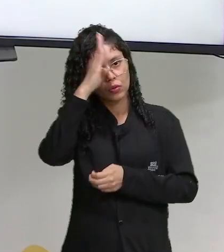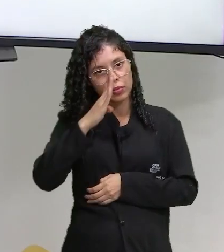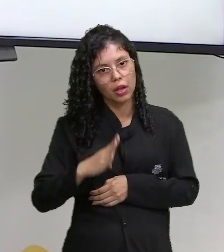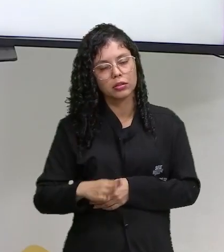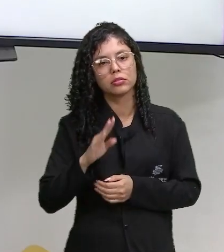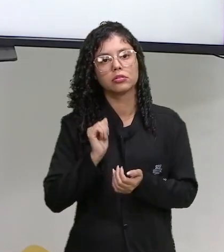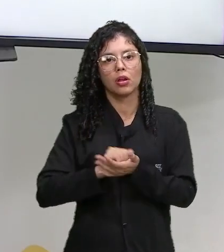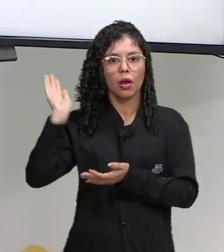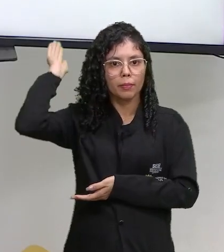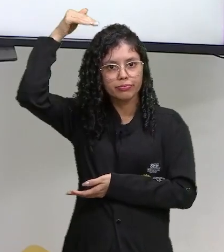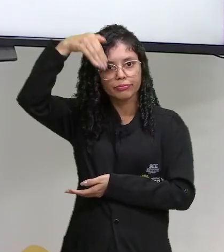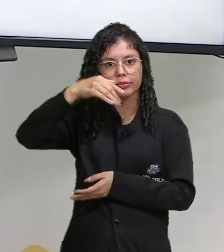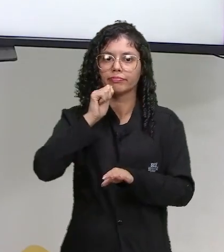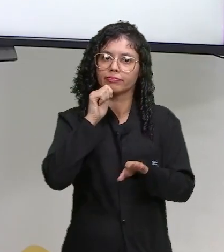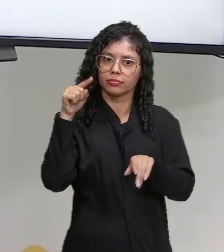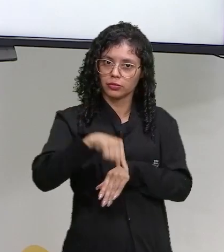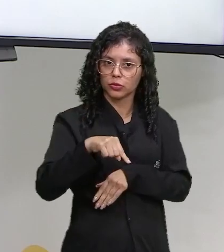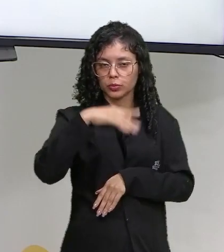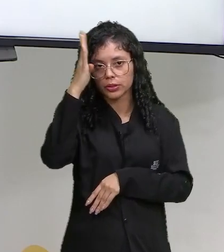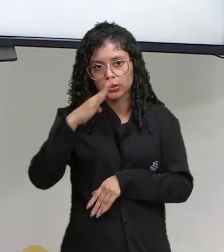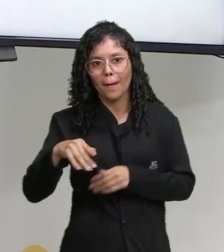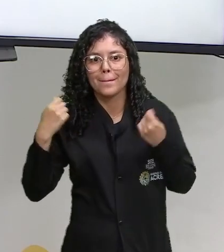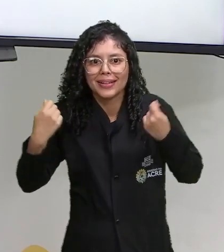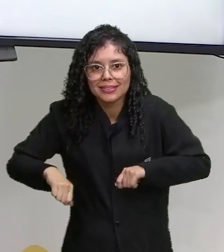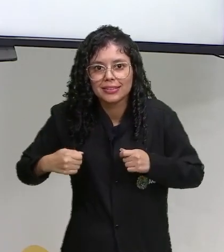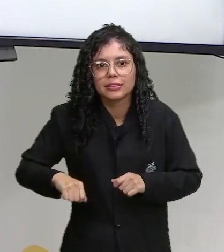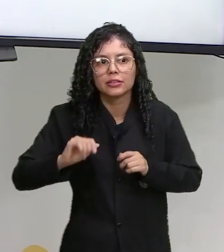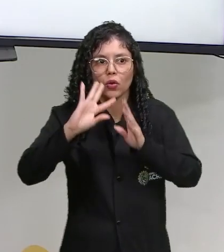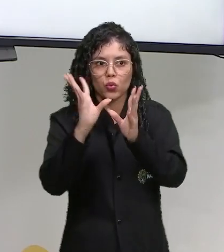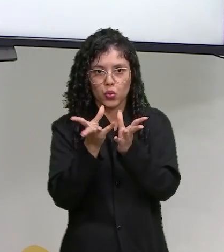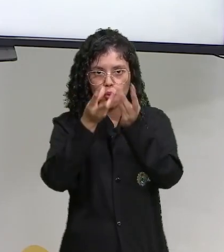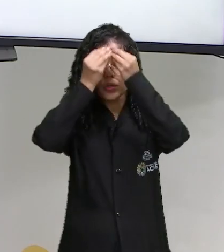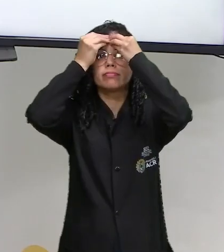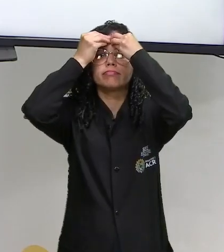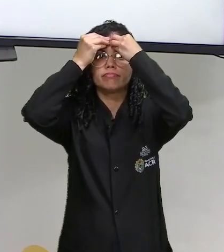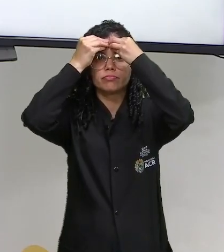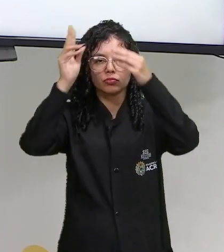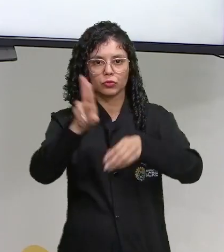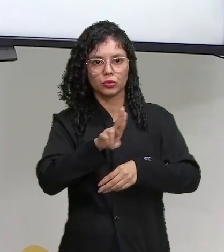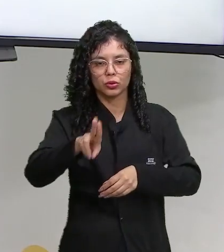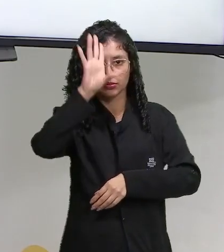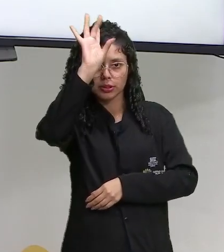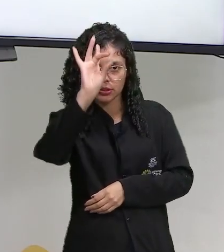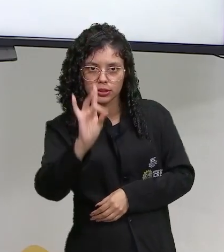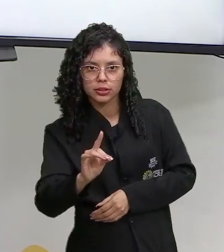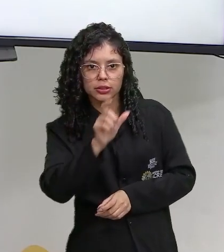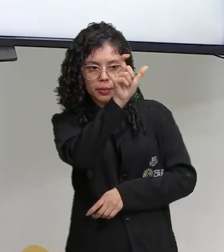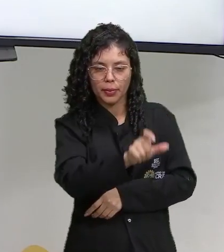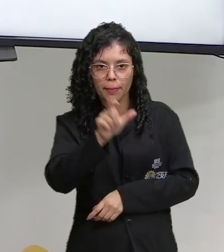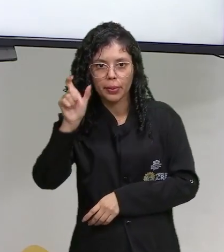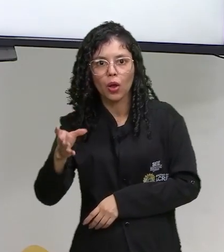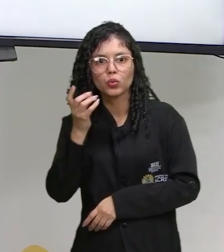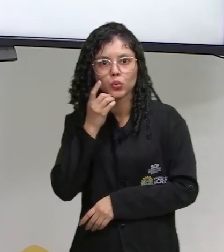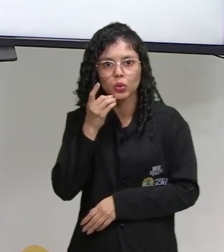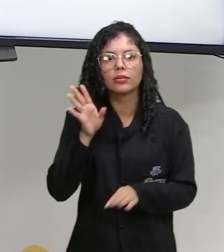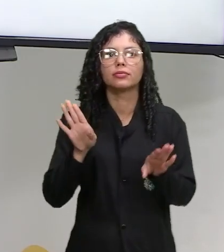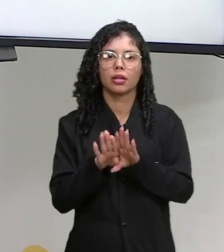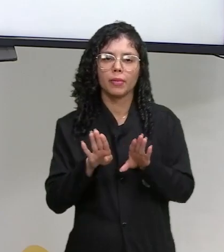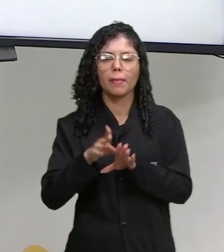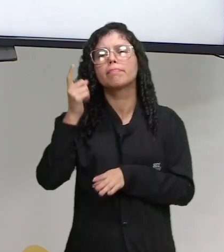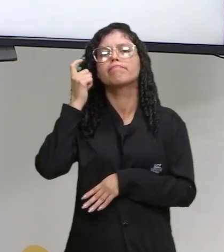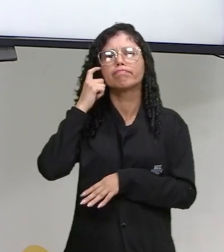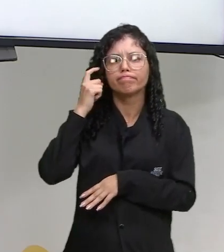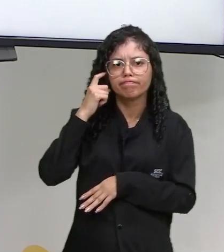conseguir, né, se dar bem na prova do Enem, você tem que, além de decorar o nome dos participantes, o local e a data, você tem que